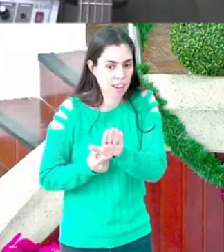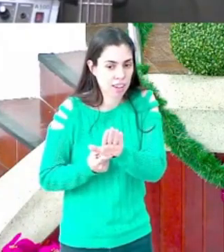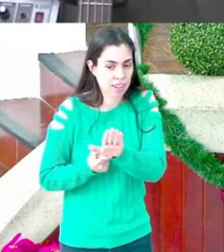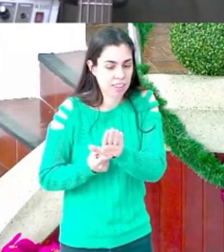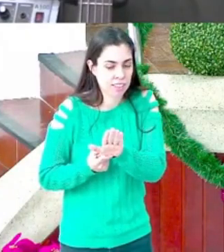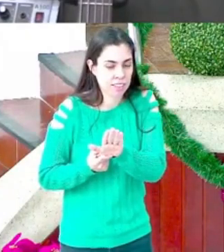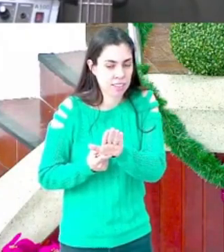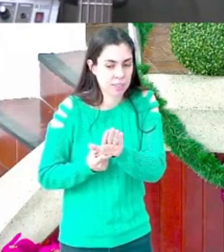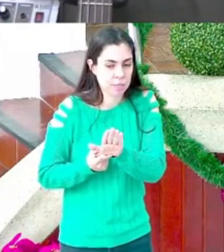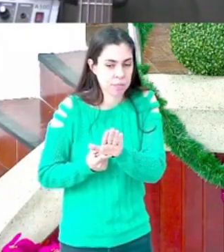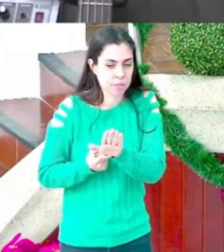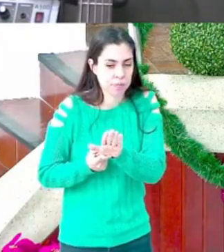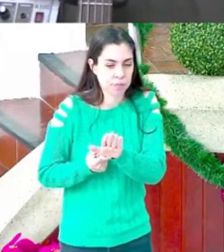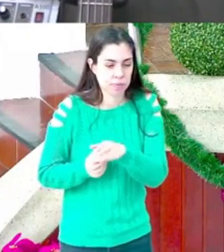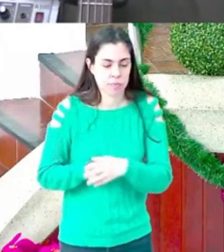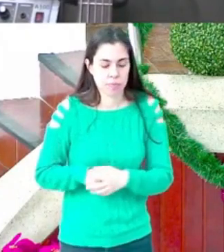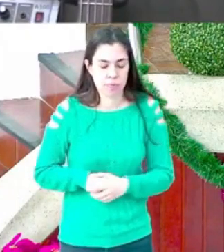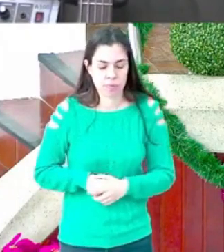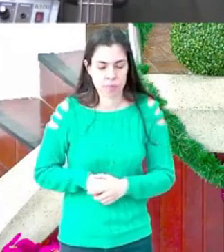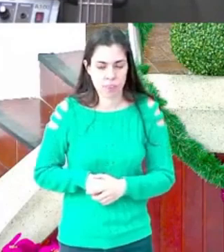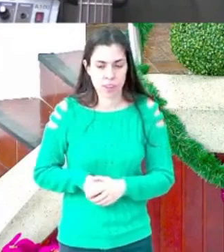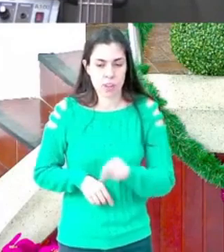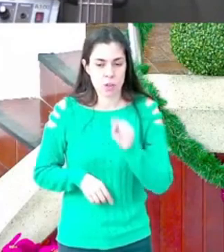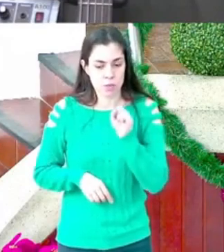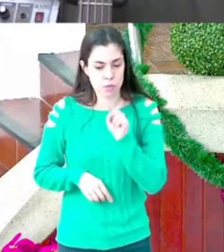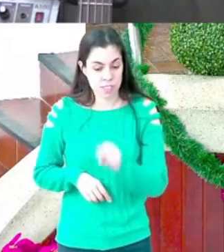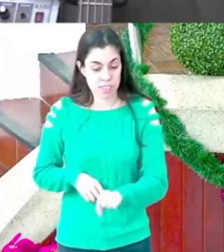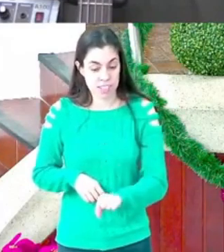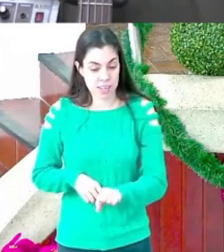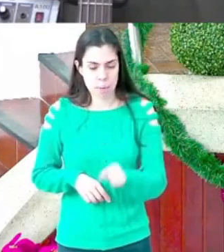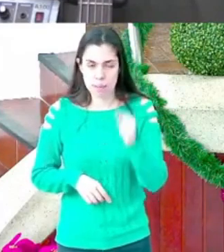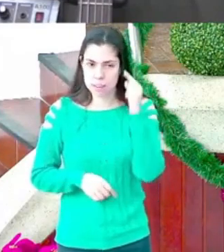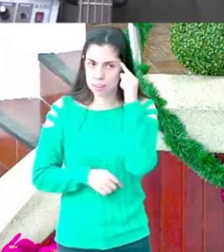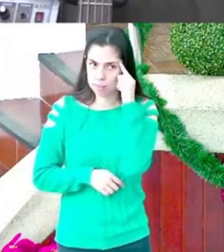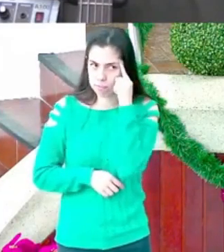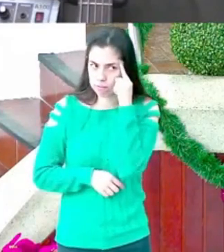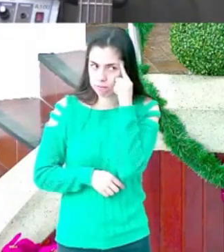desenho, onde você vai fazer uma coisa boa,